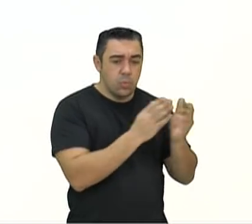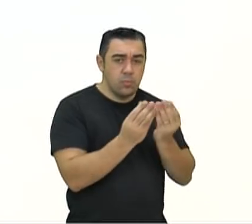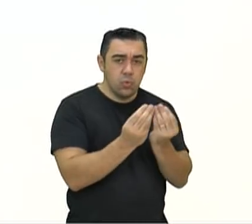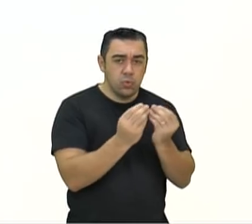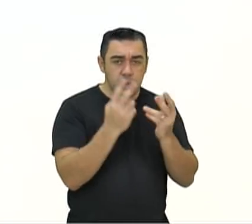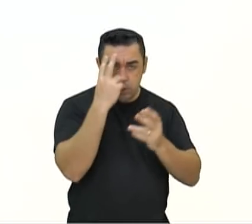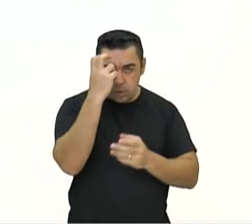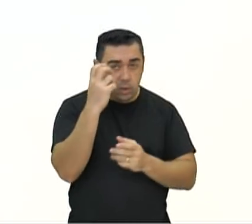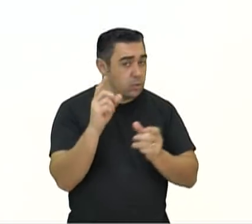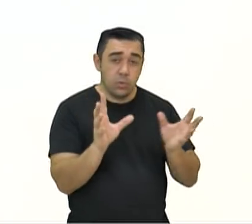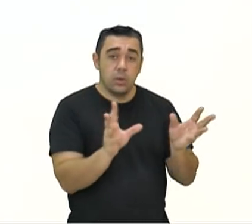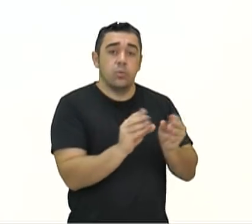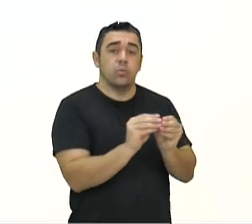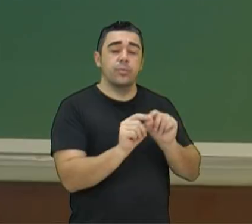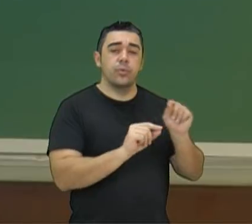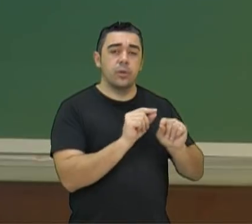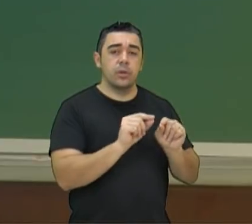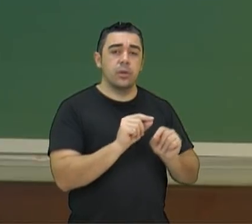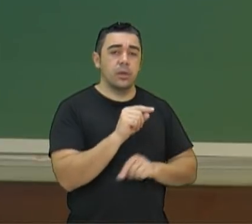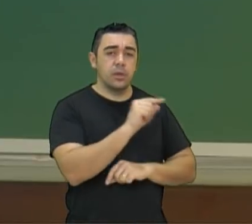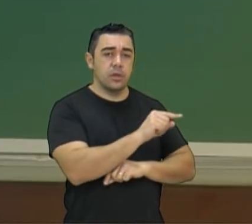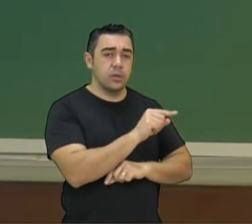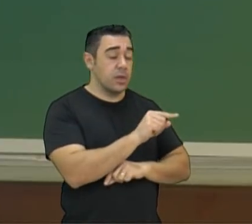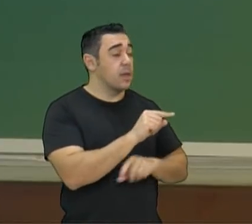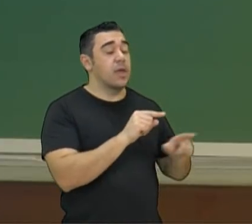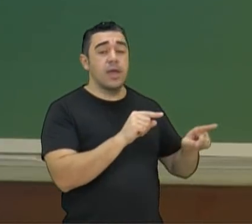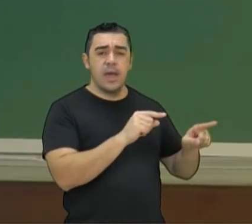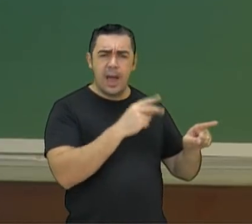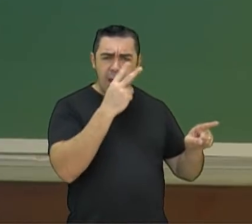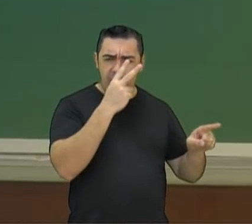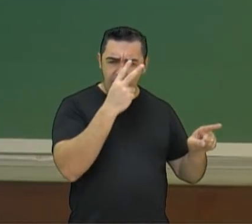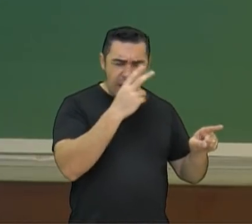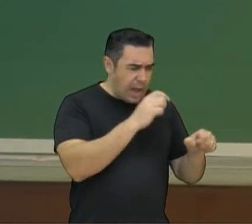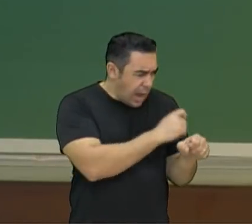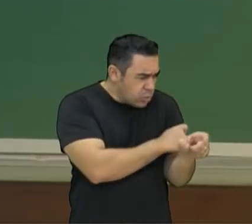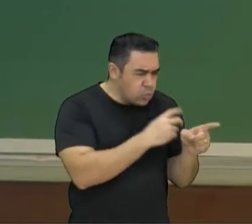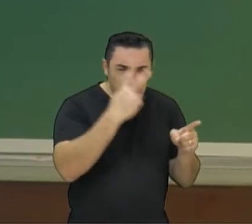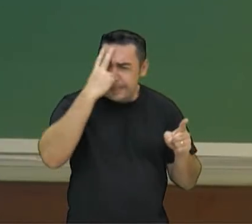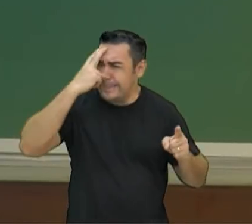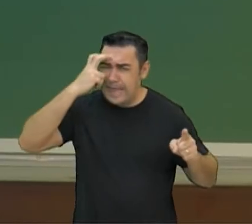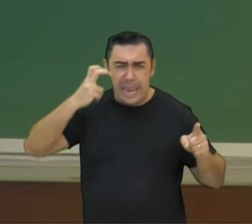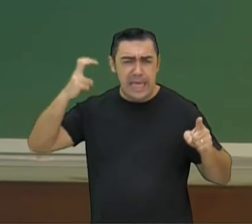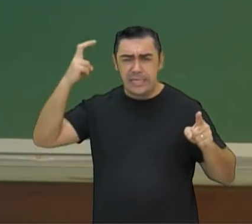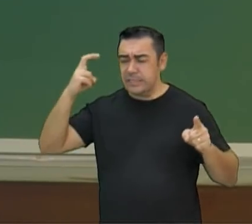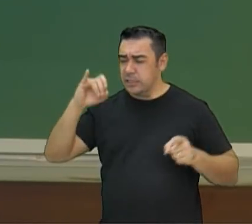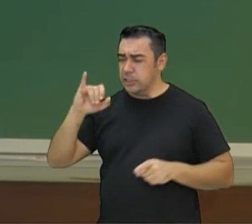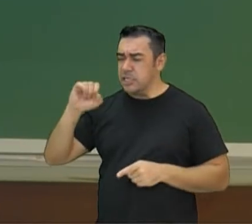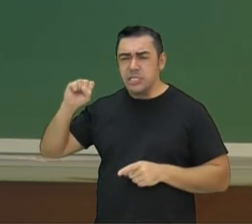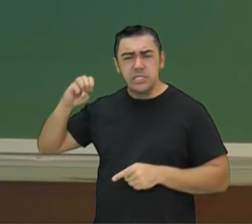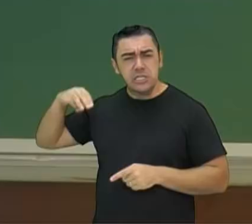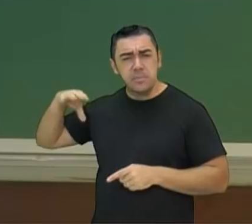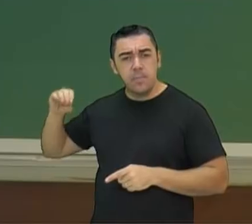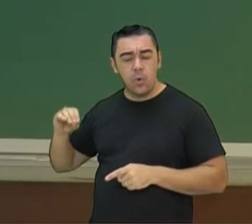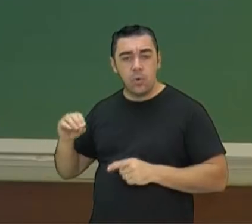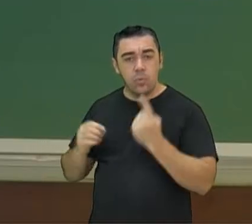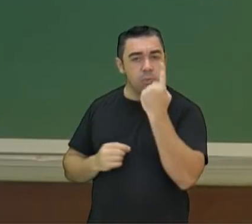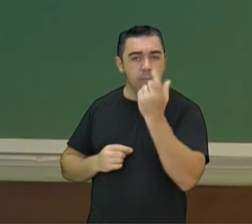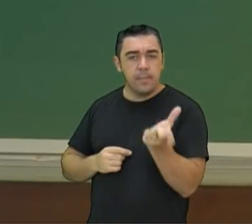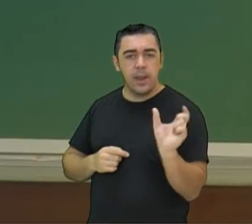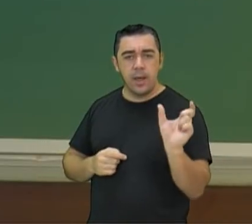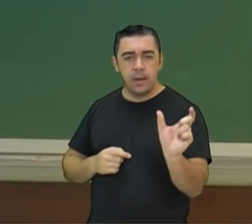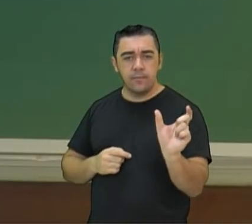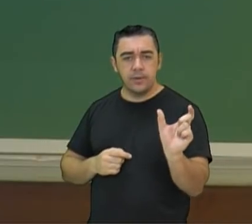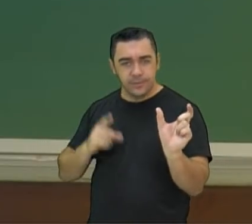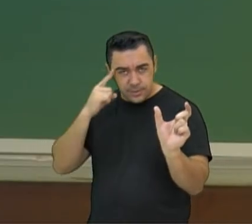uma síntese. E no sintético eu digo, ele é inteligentíssimo, né? Acrescento ali o sufixo íssimo e estou dizendo a mesma coisa que eu